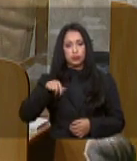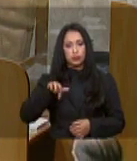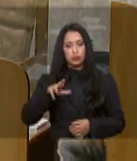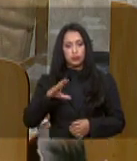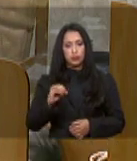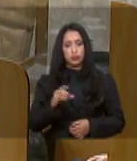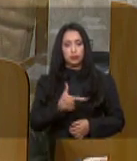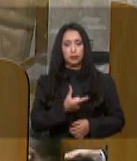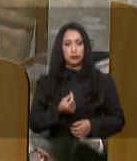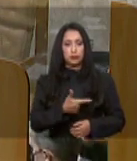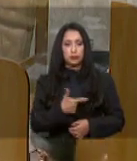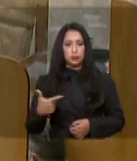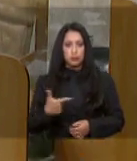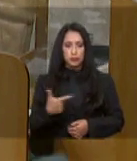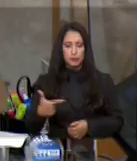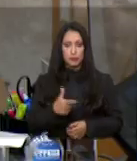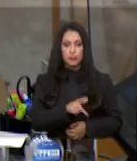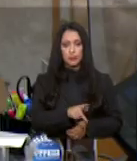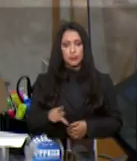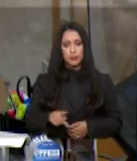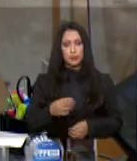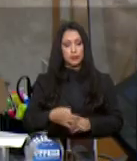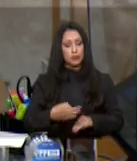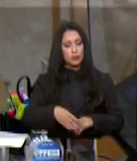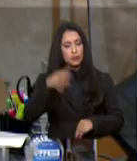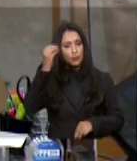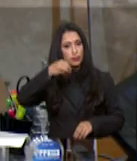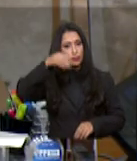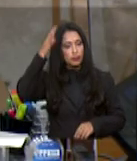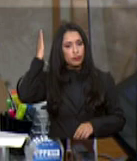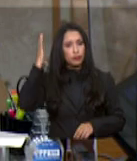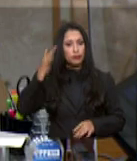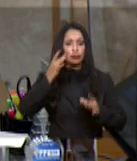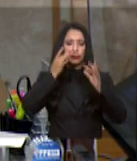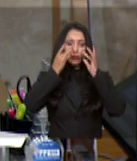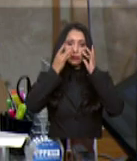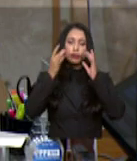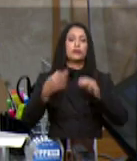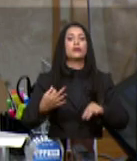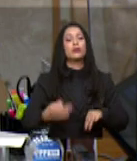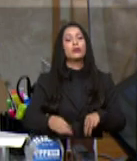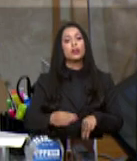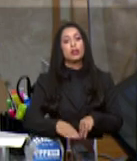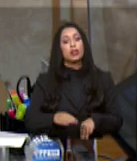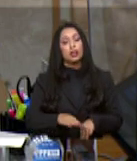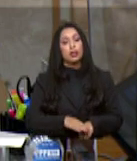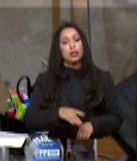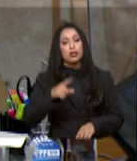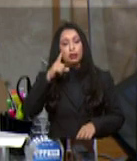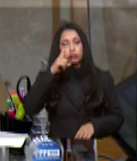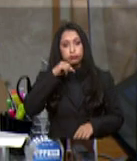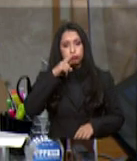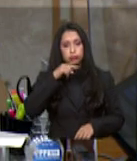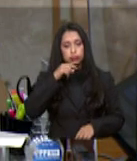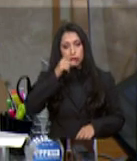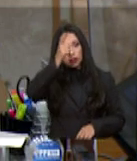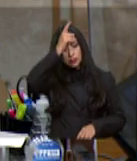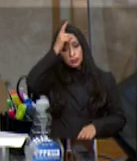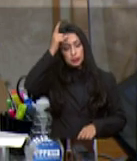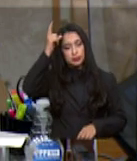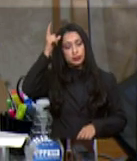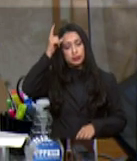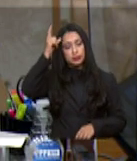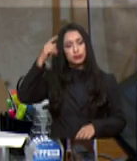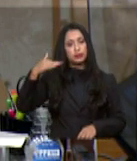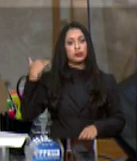março de 2022. Presidência do senhor ministro Luiz Fux, presentes à sessão, os senhores ministros de pé no plenário, à Gilmar esquerda Mendes, do ministro, Ricardo presidente, Lewandowski, Carmen